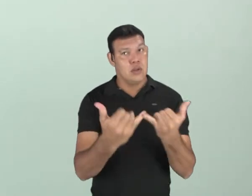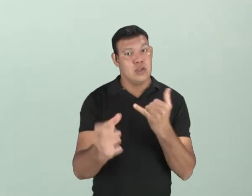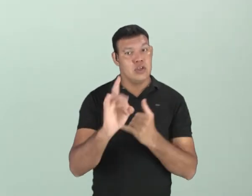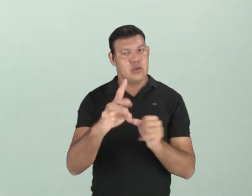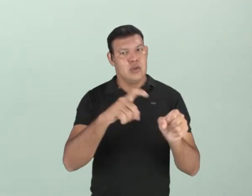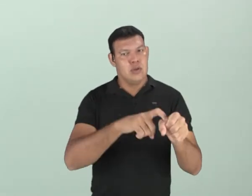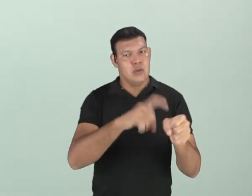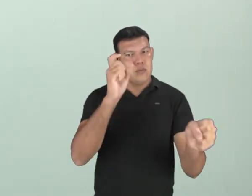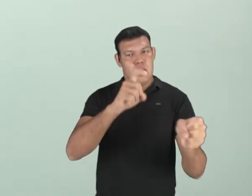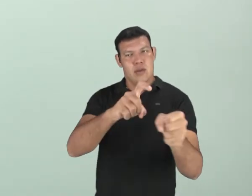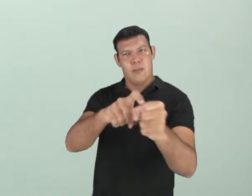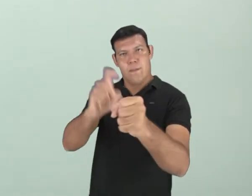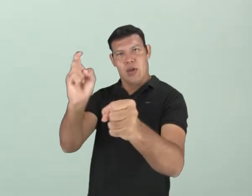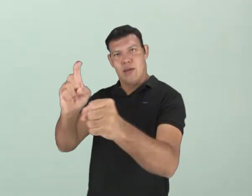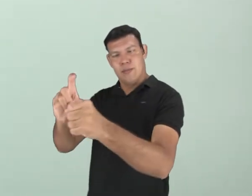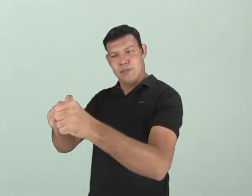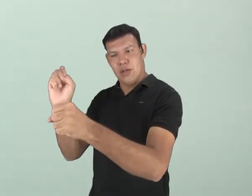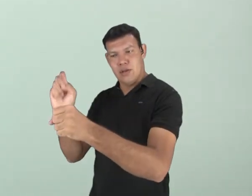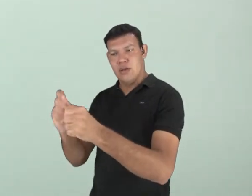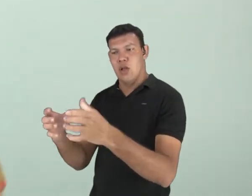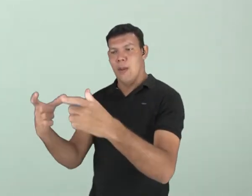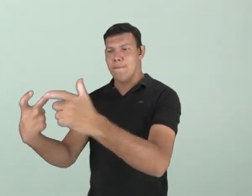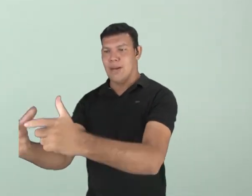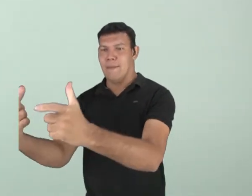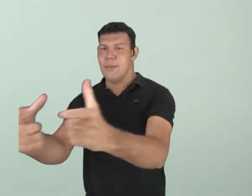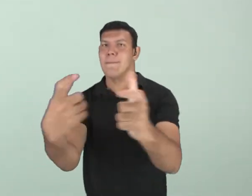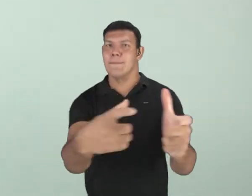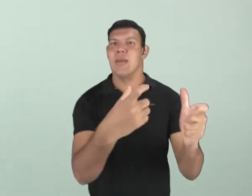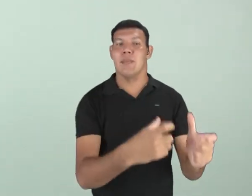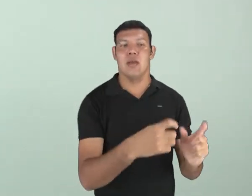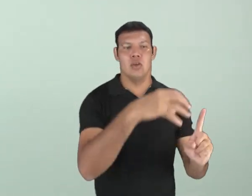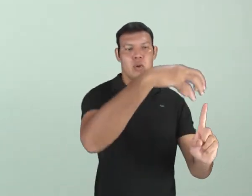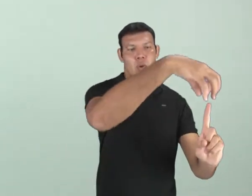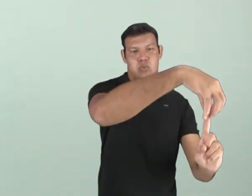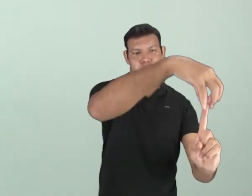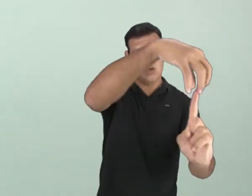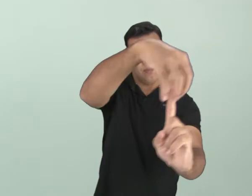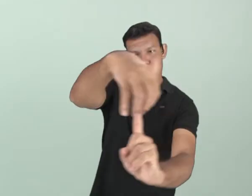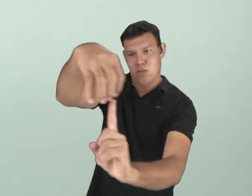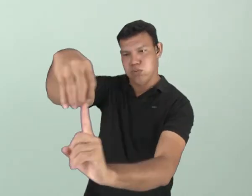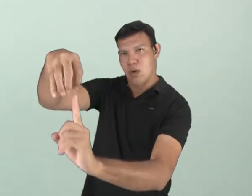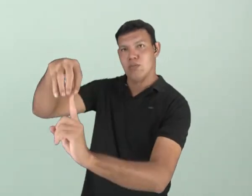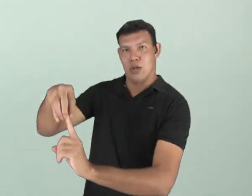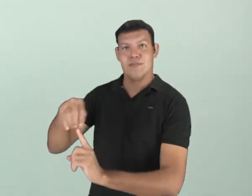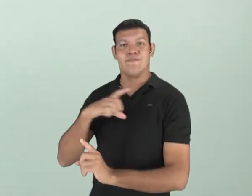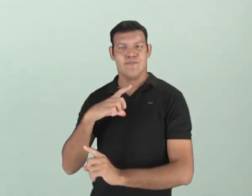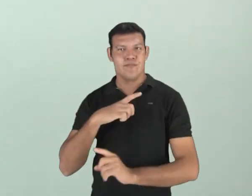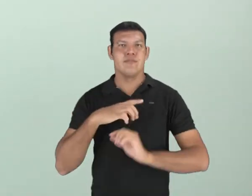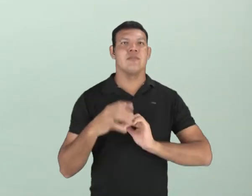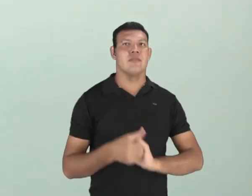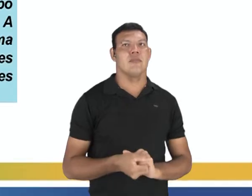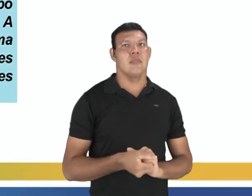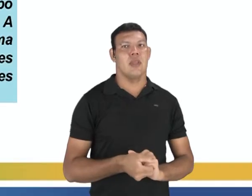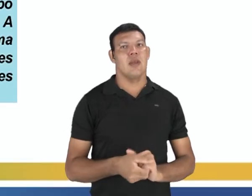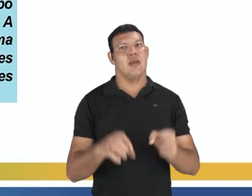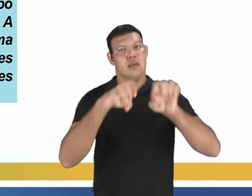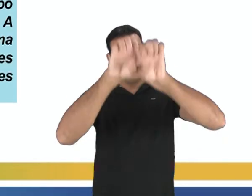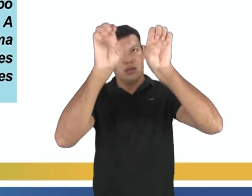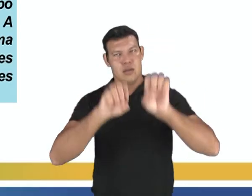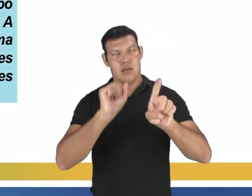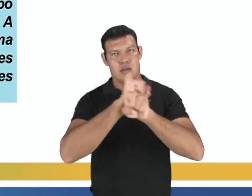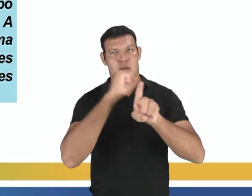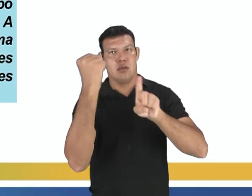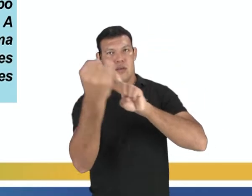independente, onde cada rei aí, ele vai gerir aquela localidade. Aí a gente tem do ladinho aí uma estrutura, né, social, que a gente